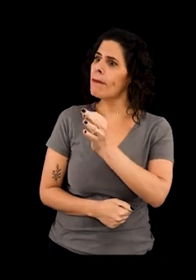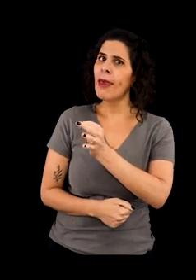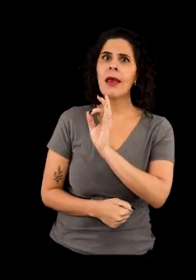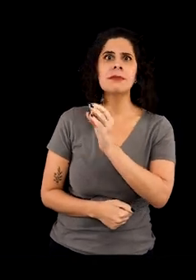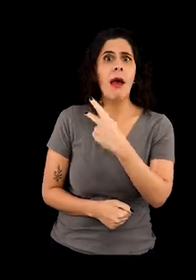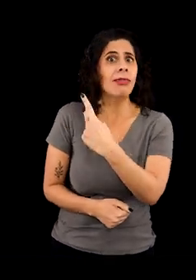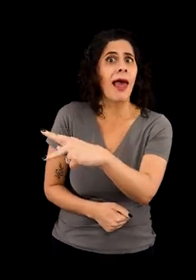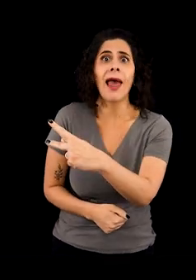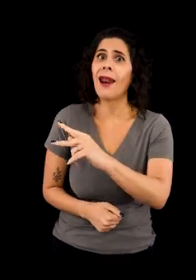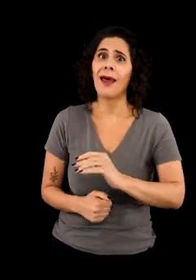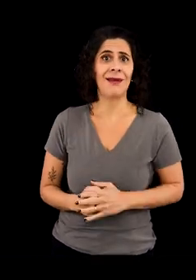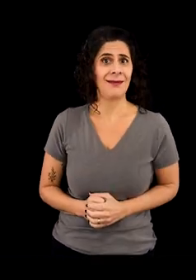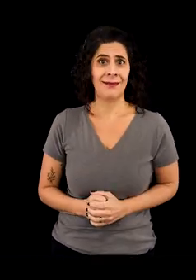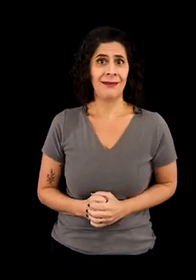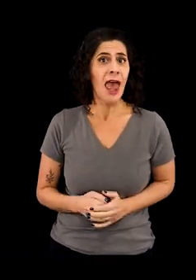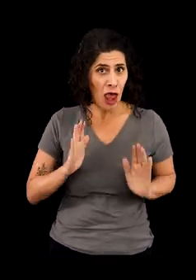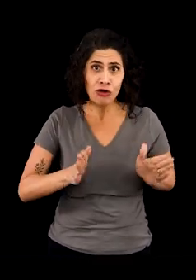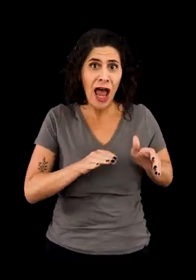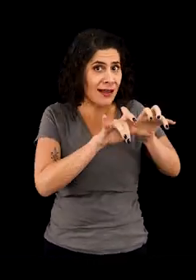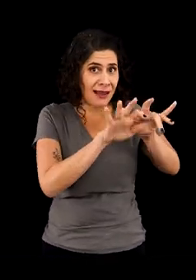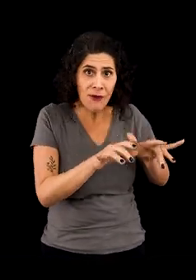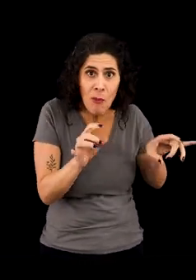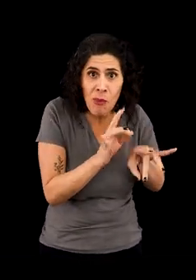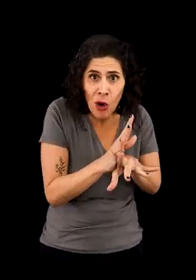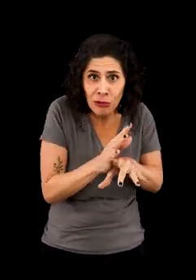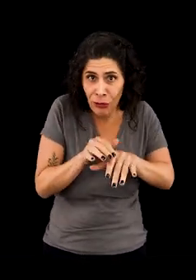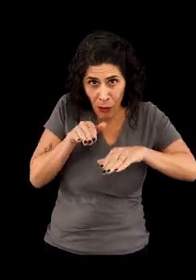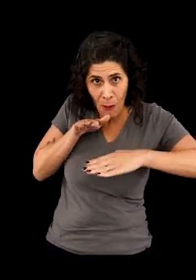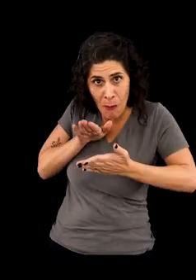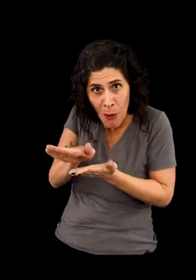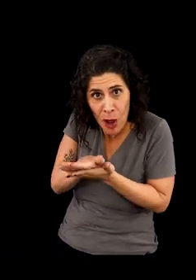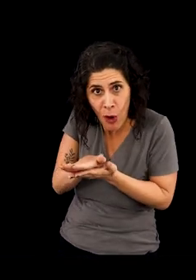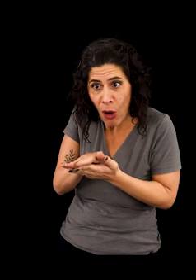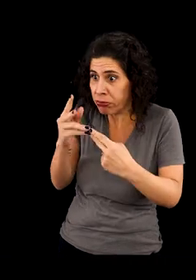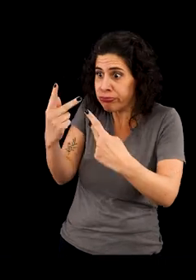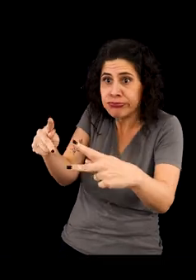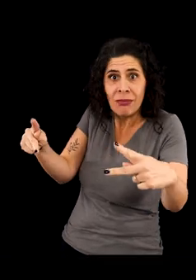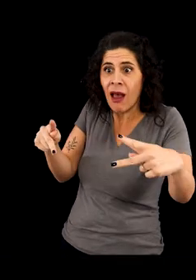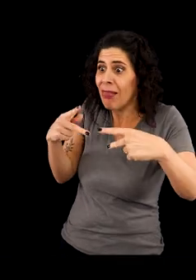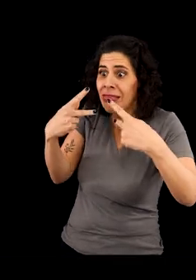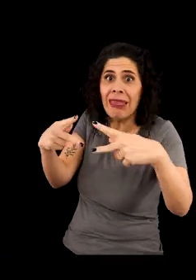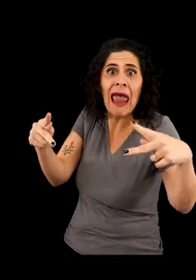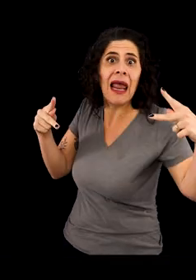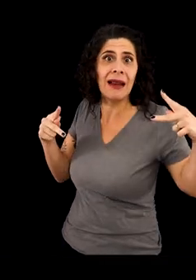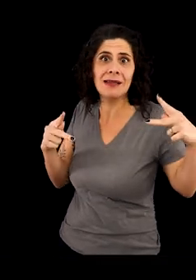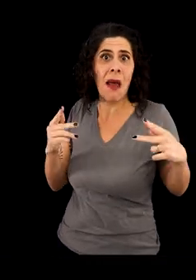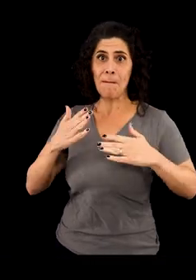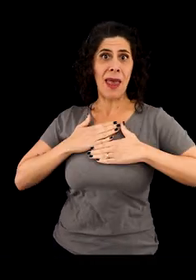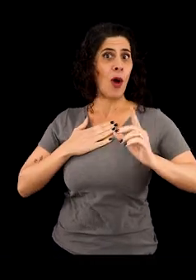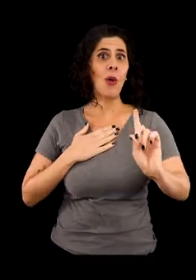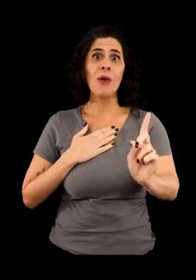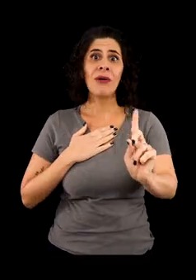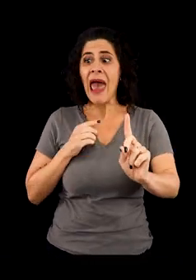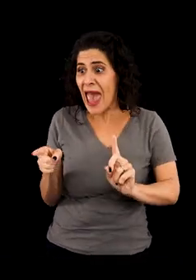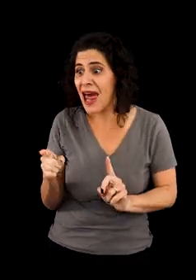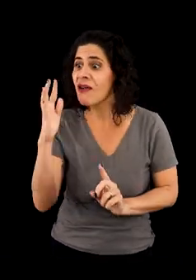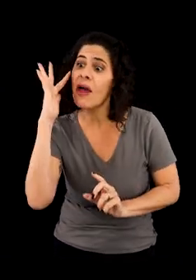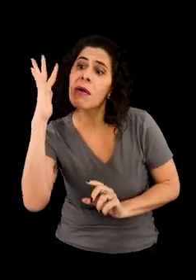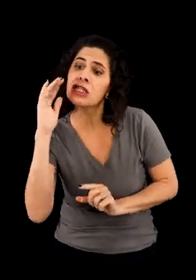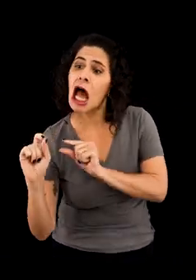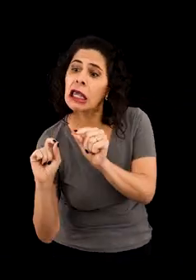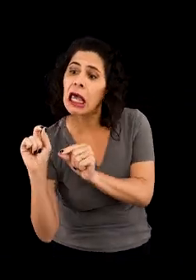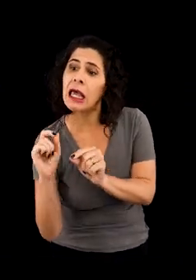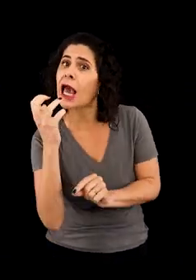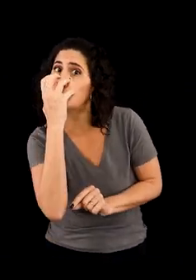Aí eu parei e falei: isso é meu, é dela. Depois que eu escrevi, não é mais meu. Ela vai imaginar quem é